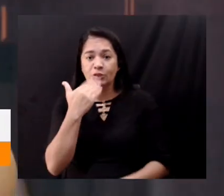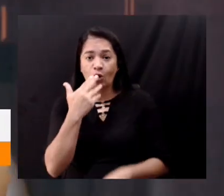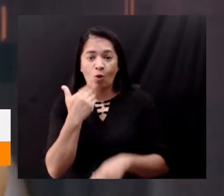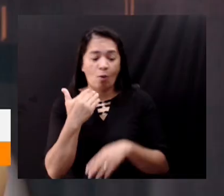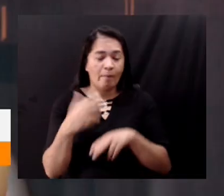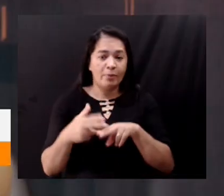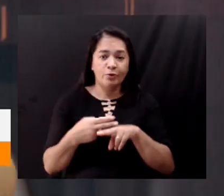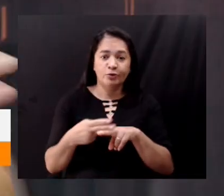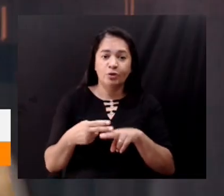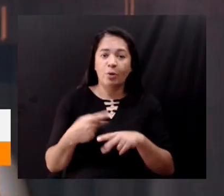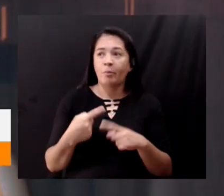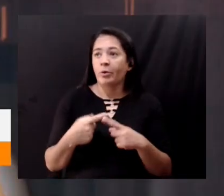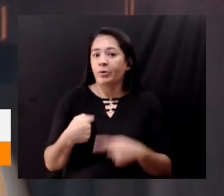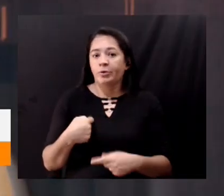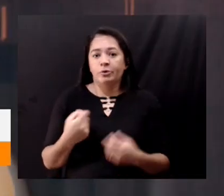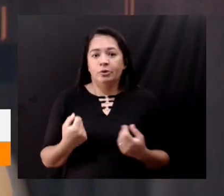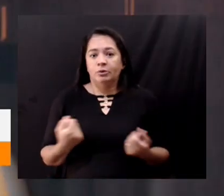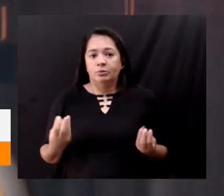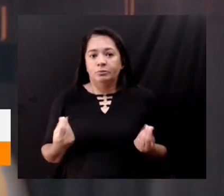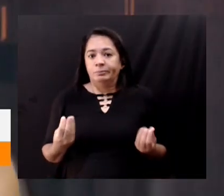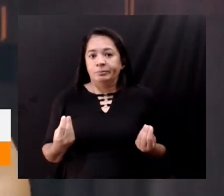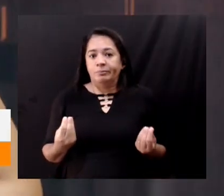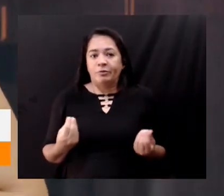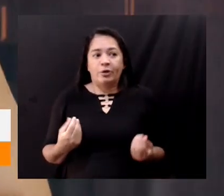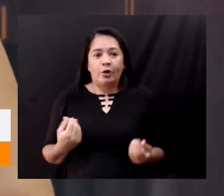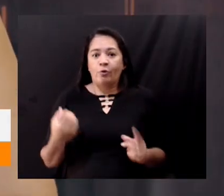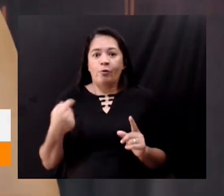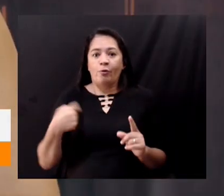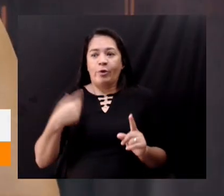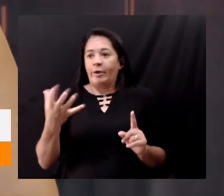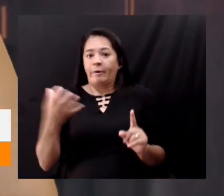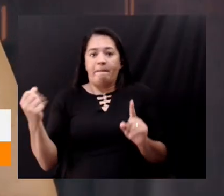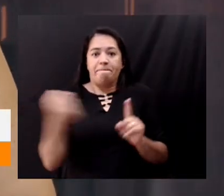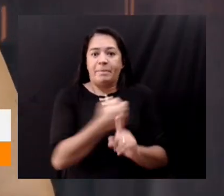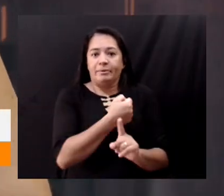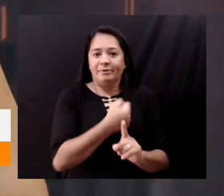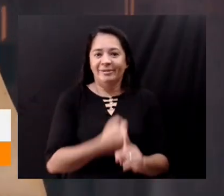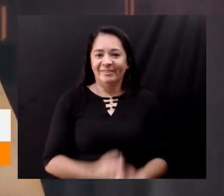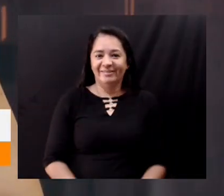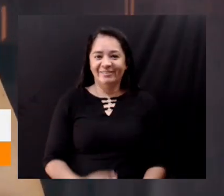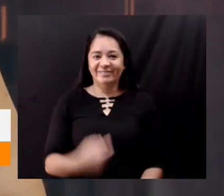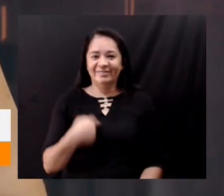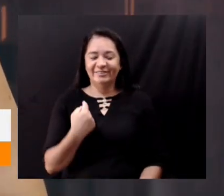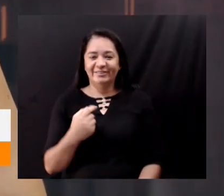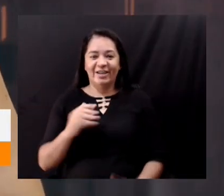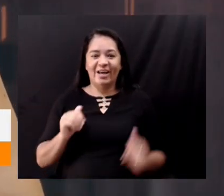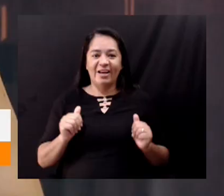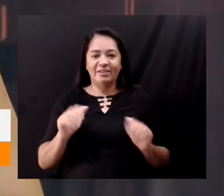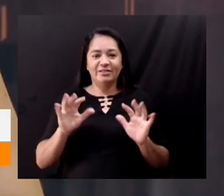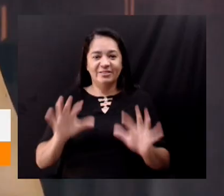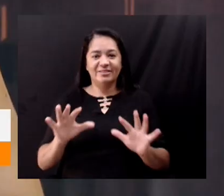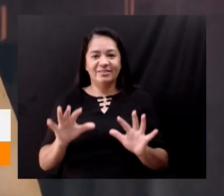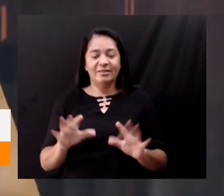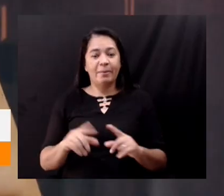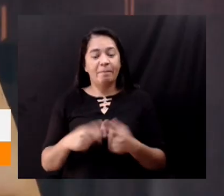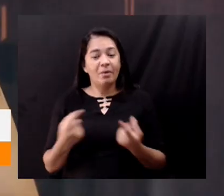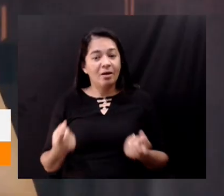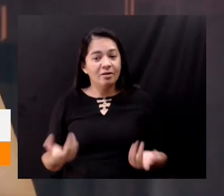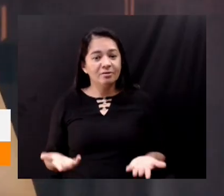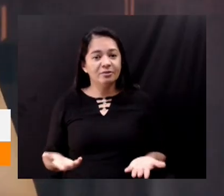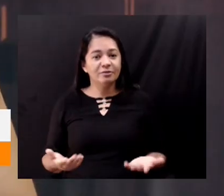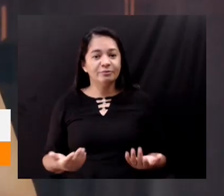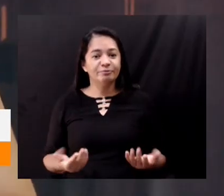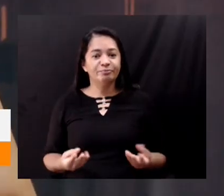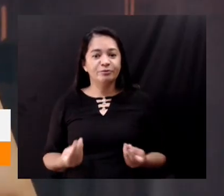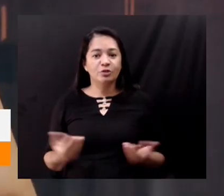quero bater em alguém", né, que a gente Uhum. acaba reagindo assim. E na verdade, a gente hoje em